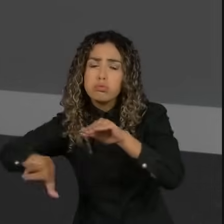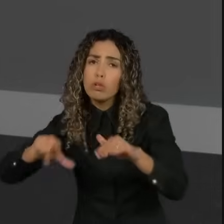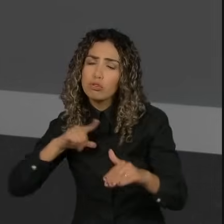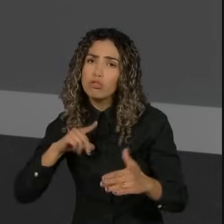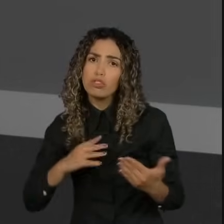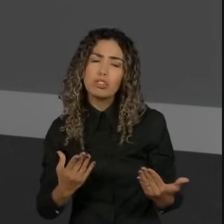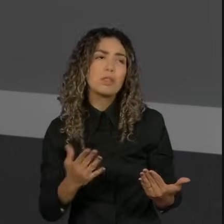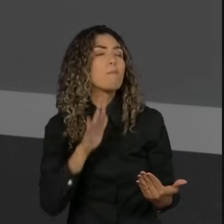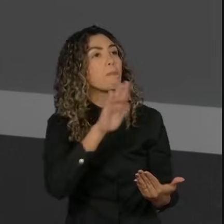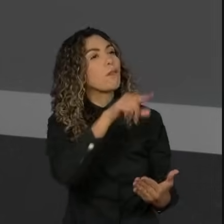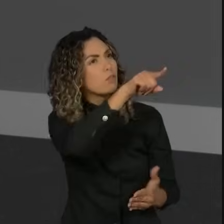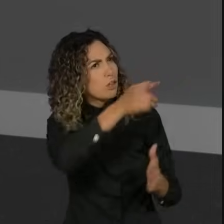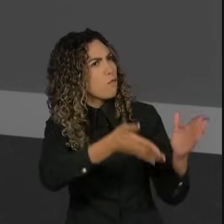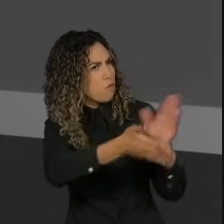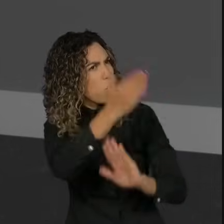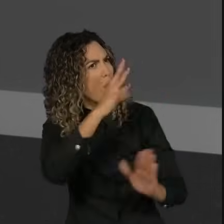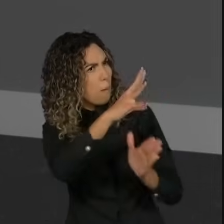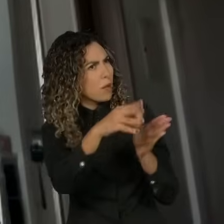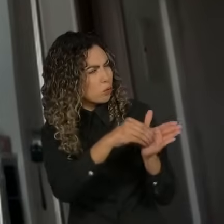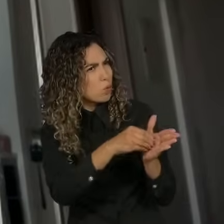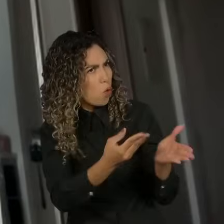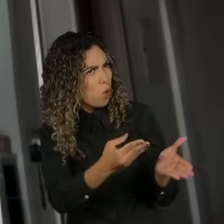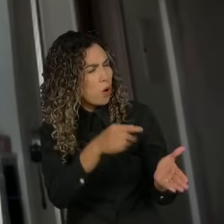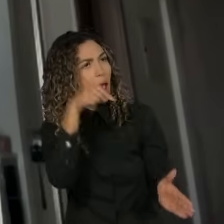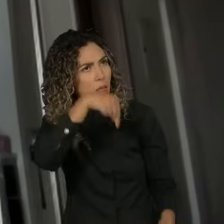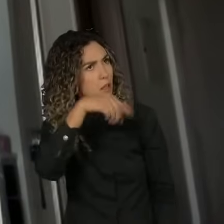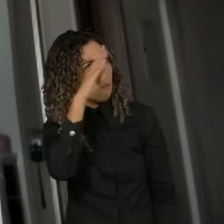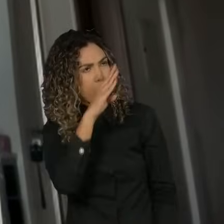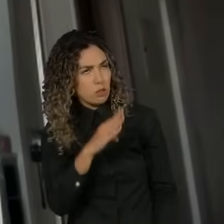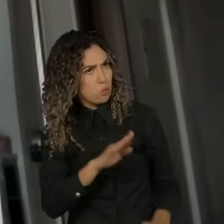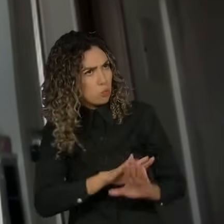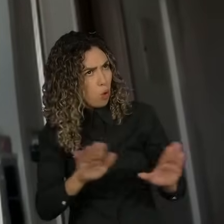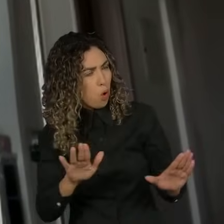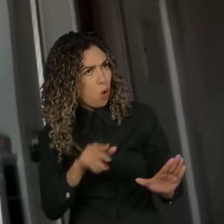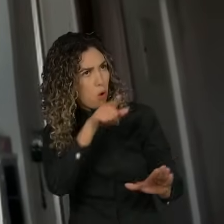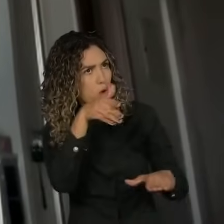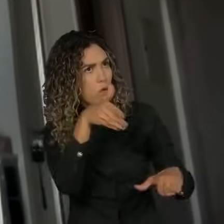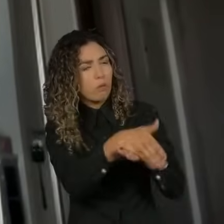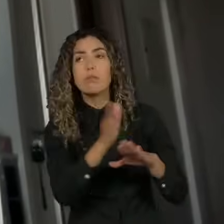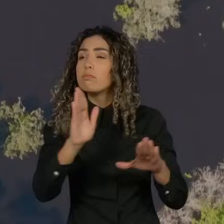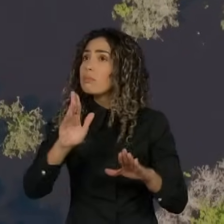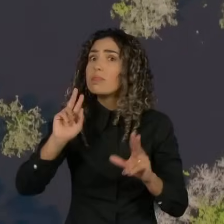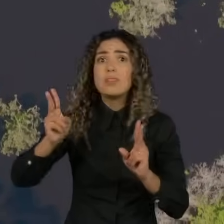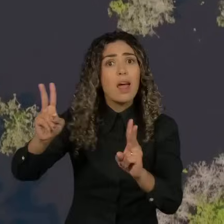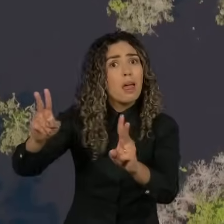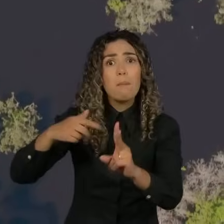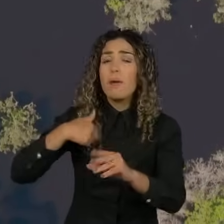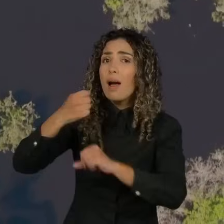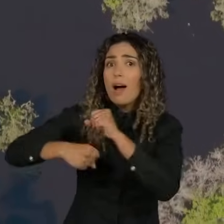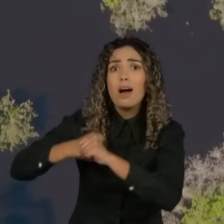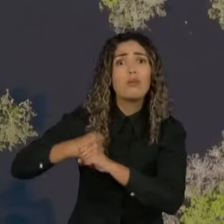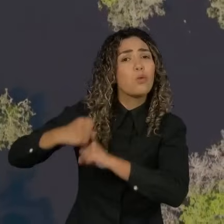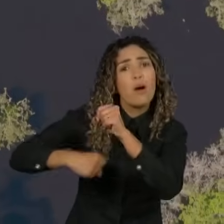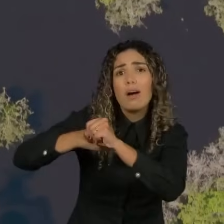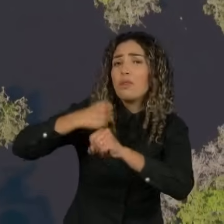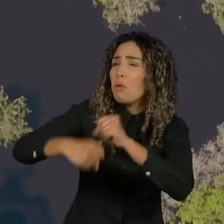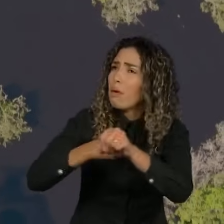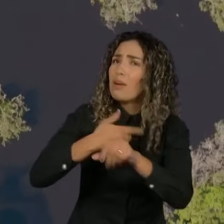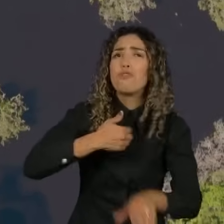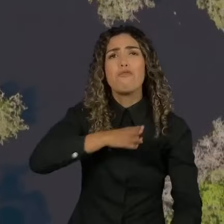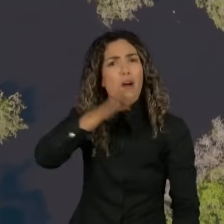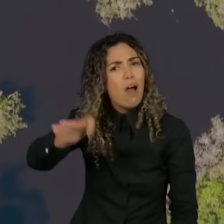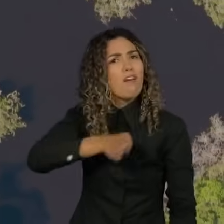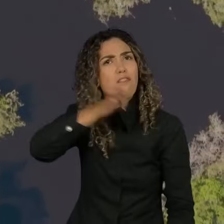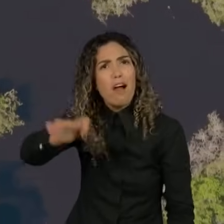idas à Amazônia? Não sei se você foi só no Brasil. Aí eu já vou para lá nos últimos 7 anos, todos os anos. É impossível não perceber